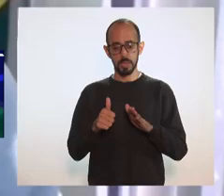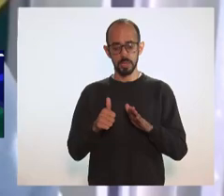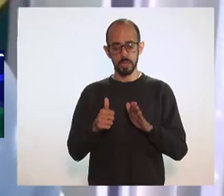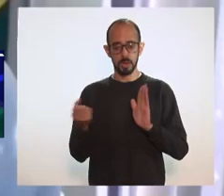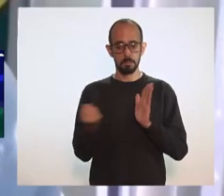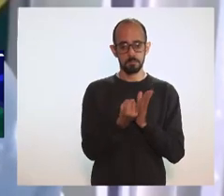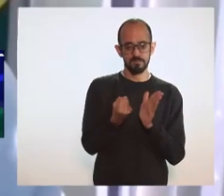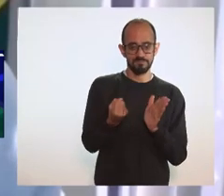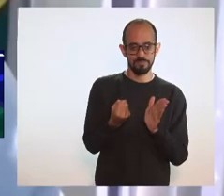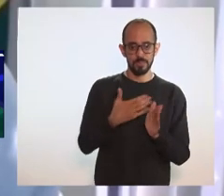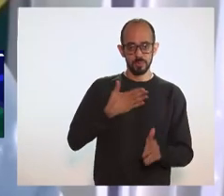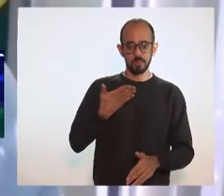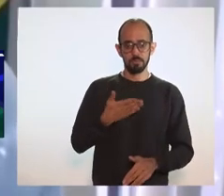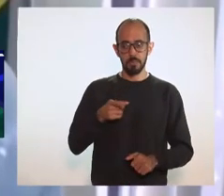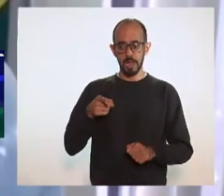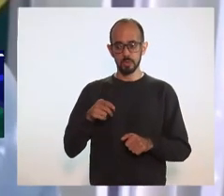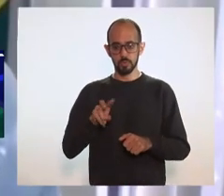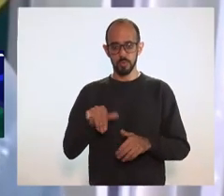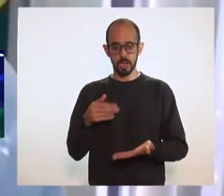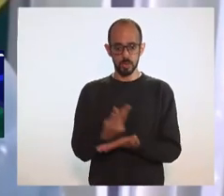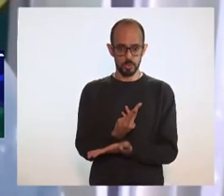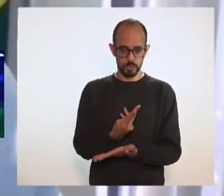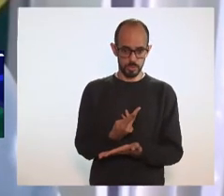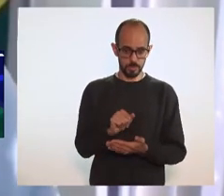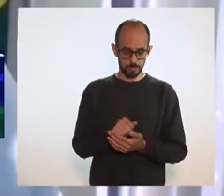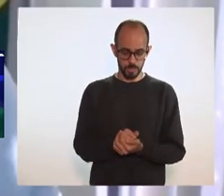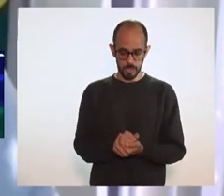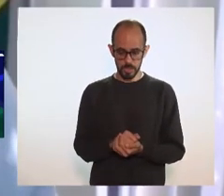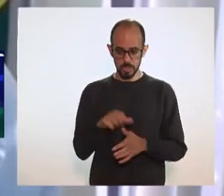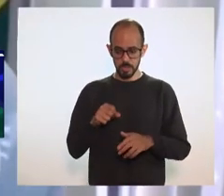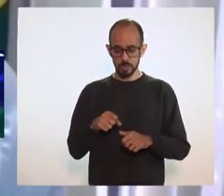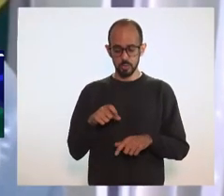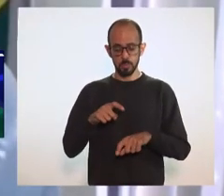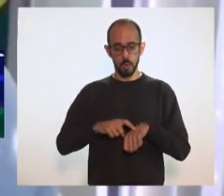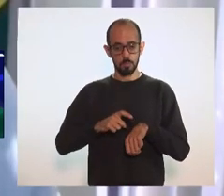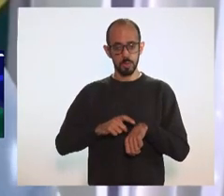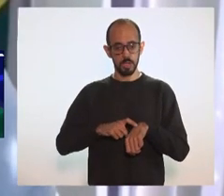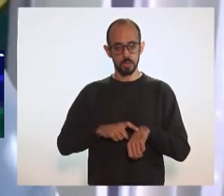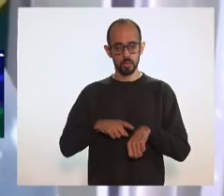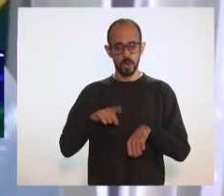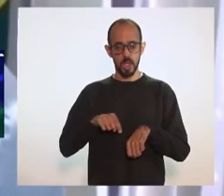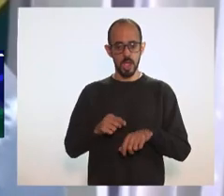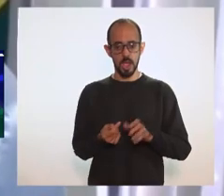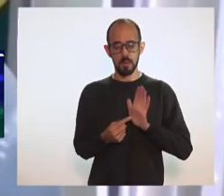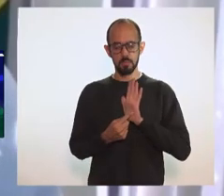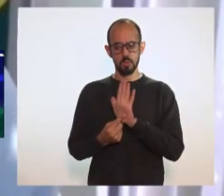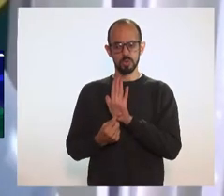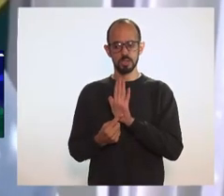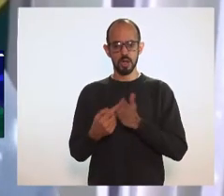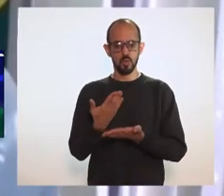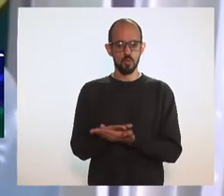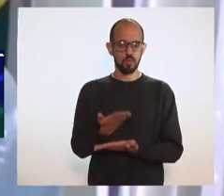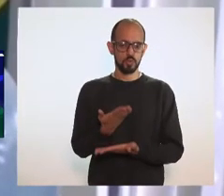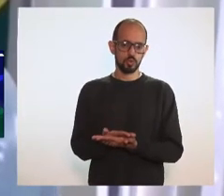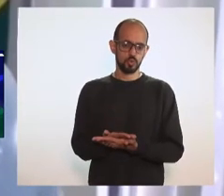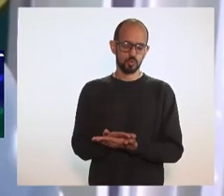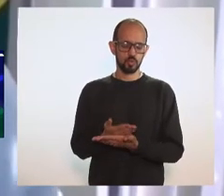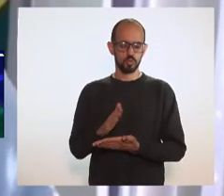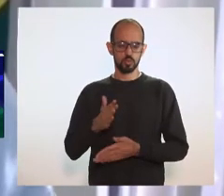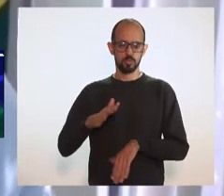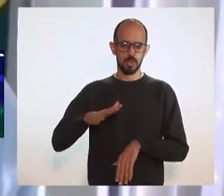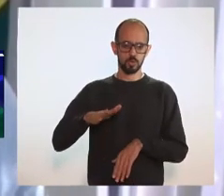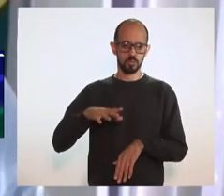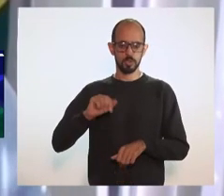muito importante se a Secretaria de Fazenda, presente na audiência pública, pudesse trazer, pelo menos, um primeiro estudo, ainda que aproximativo,